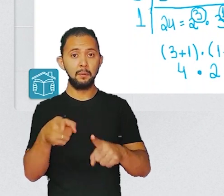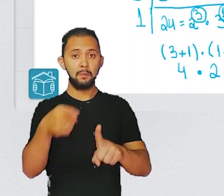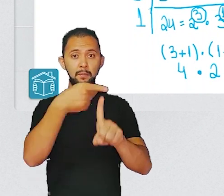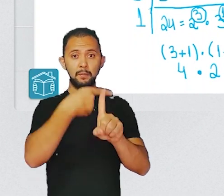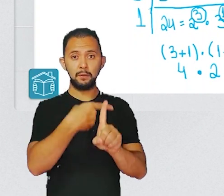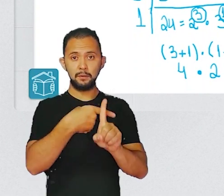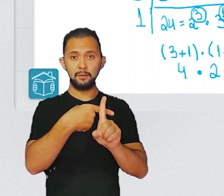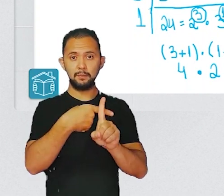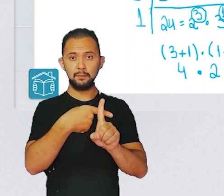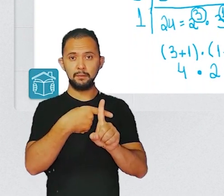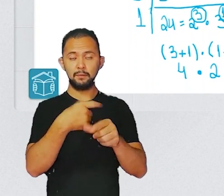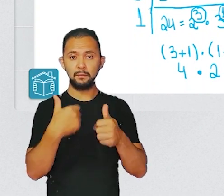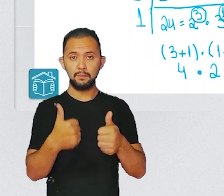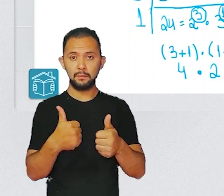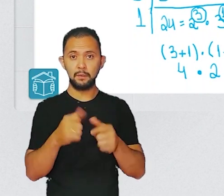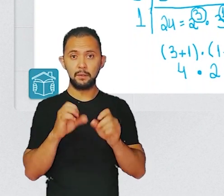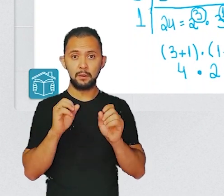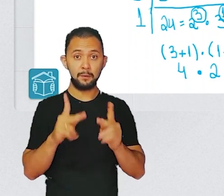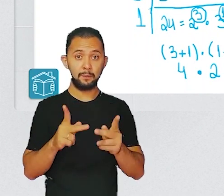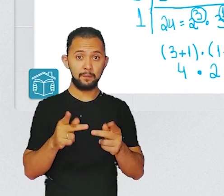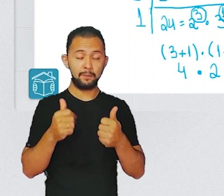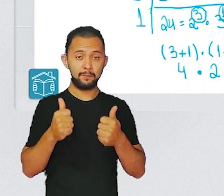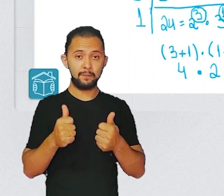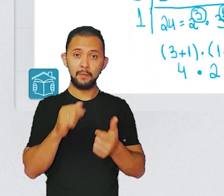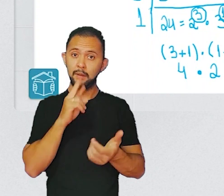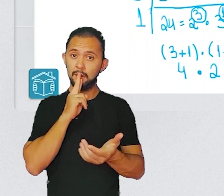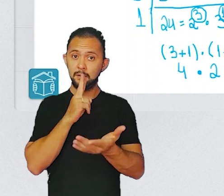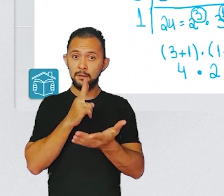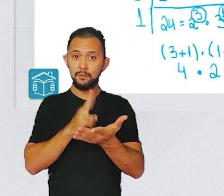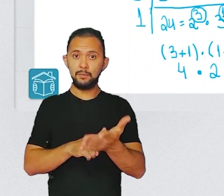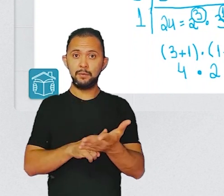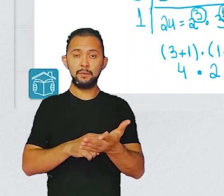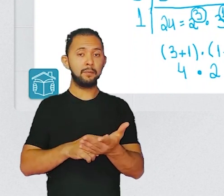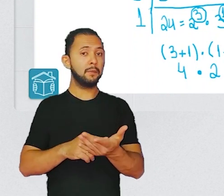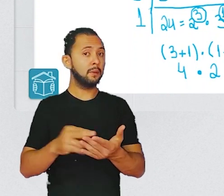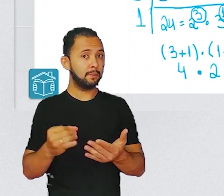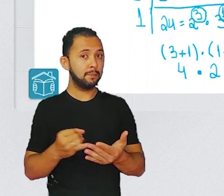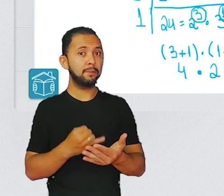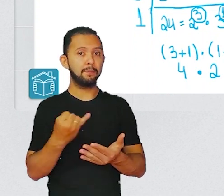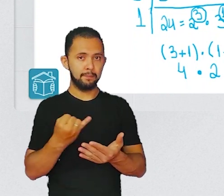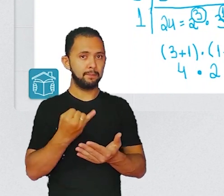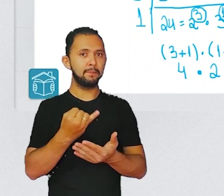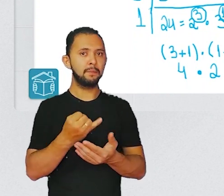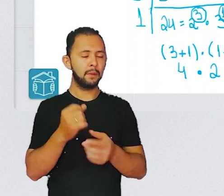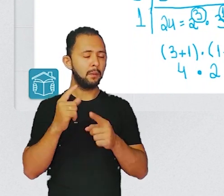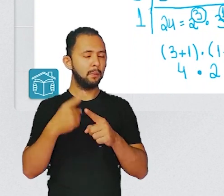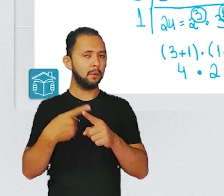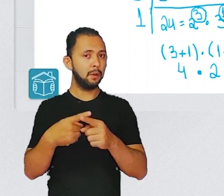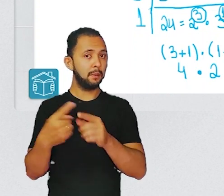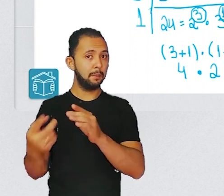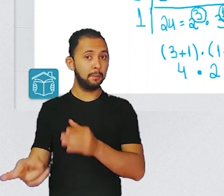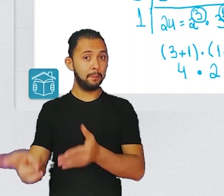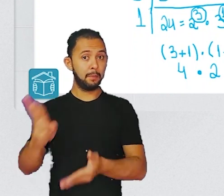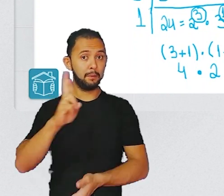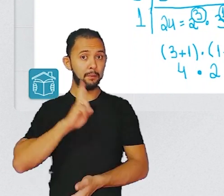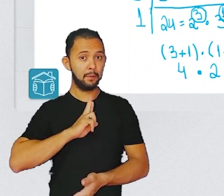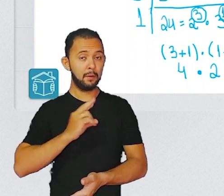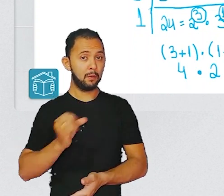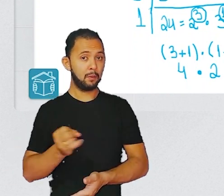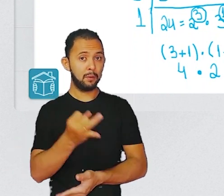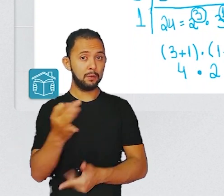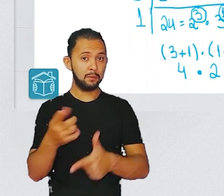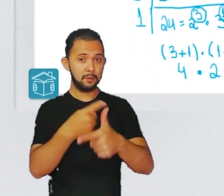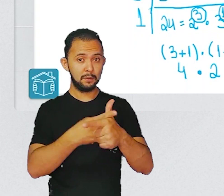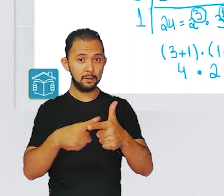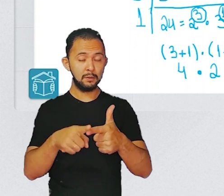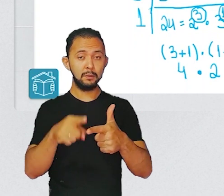positivos. Tá bom? Essa resposta aí, isso que nós fizemos, vai nos dar o número de divisores positivos